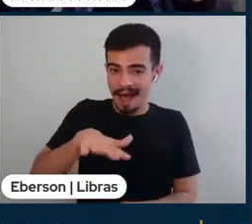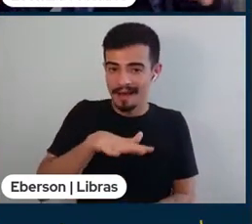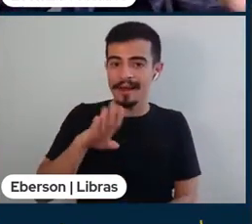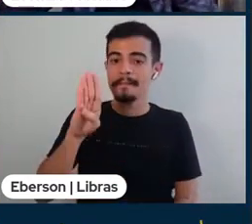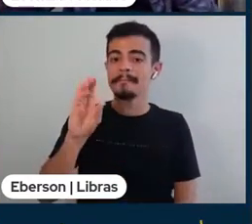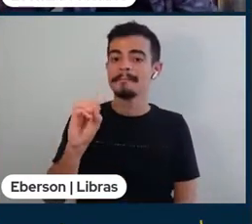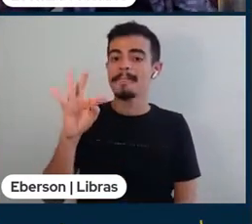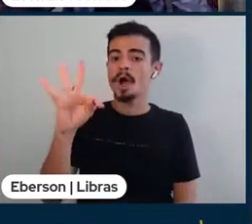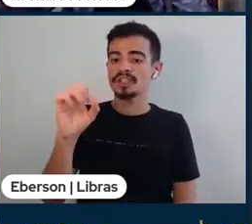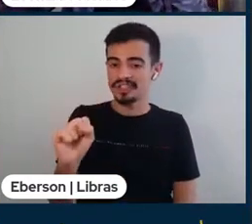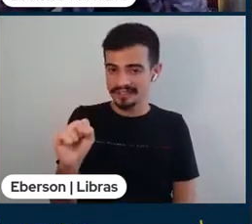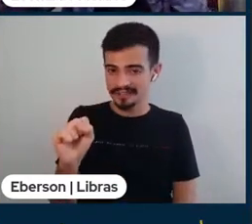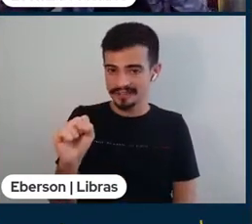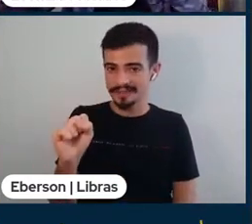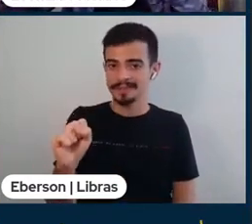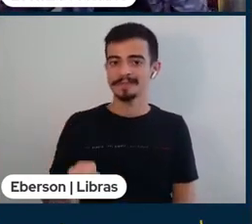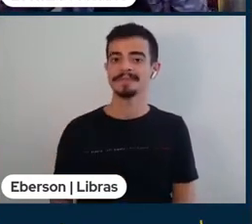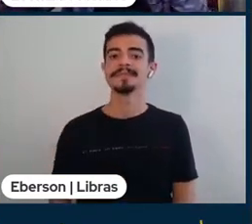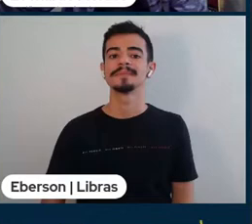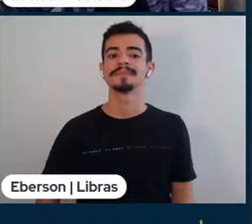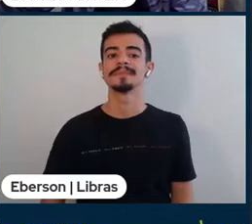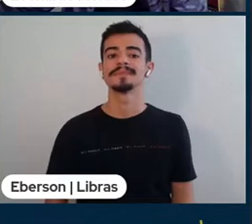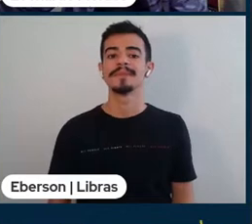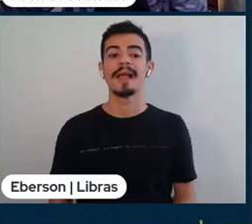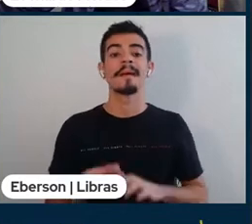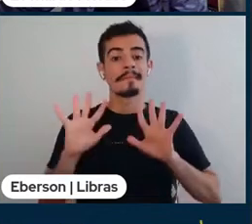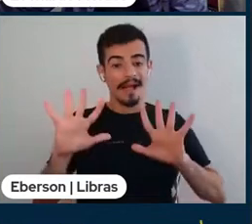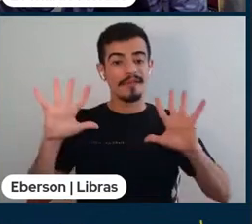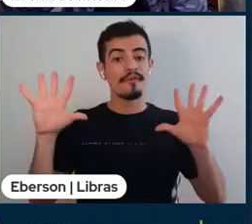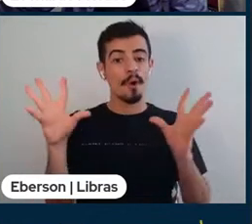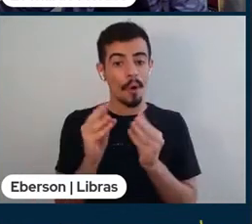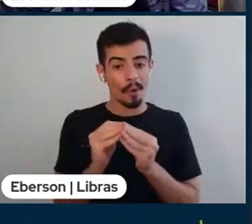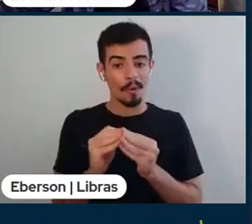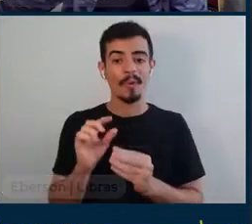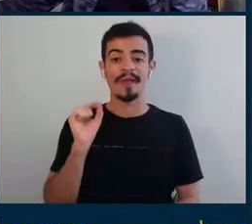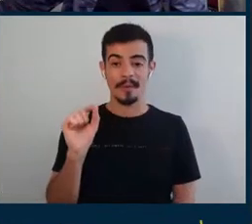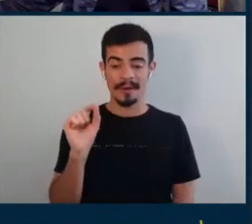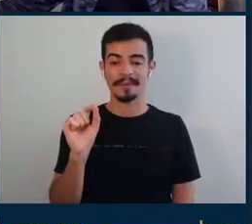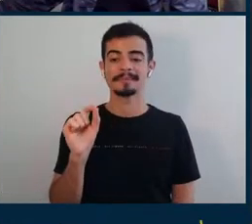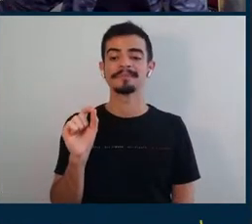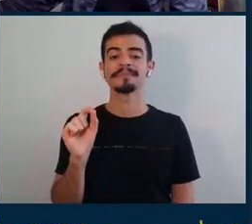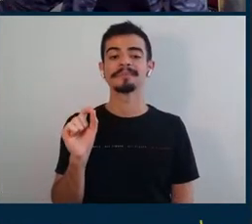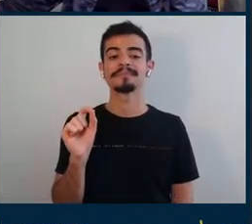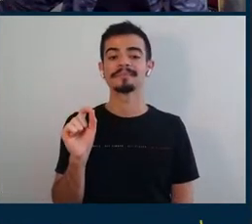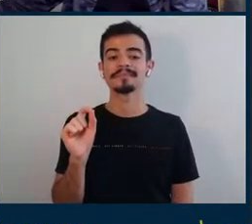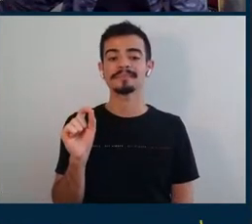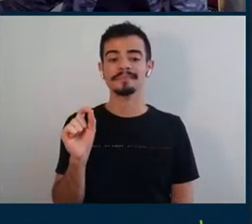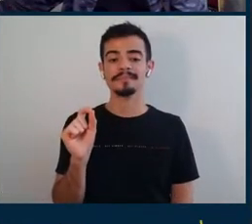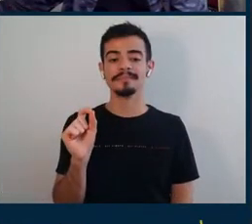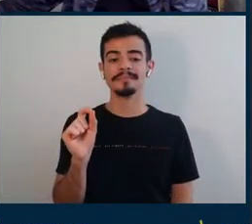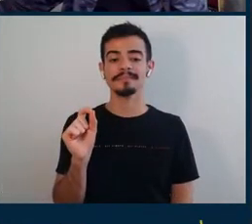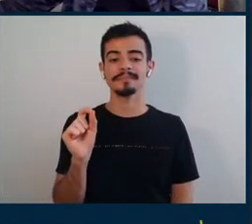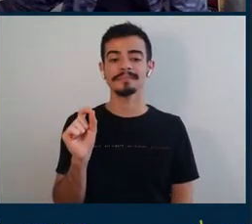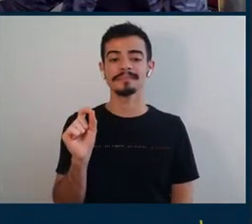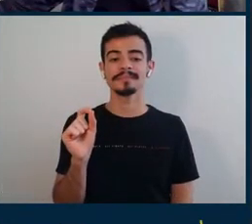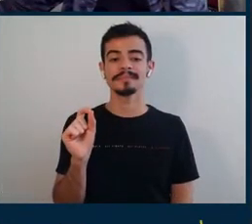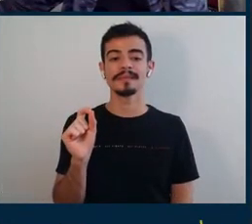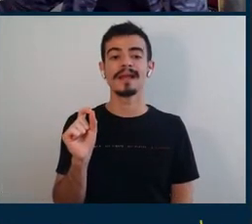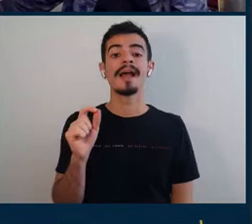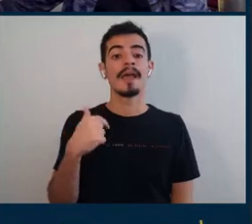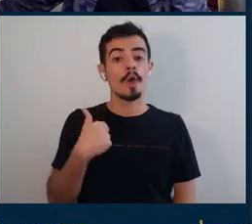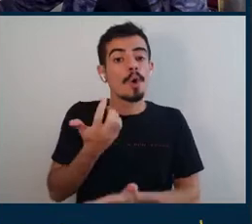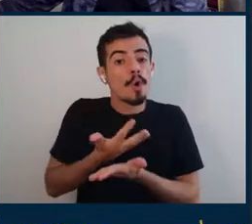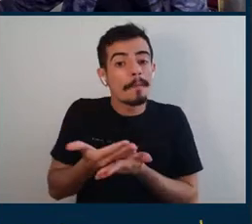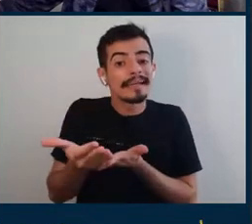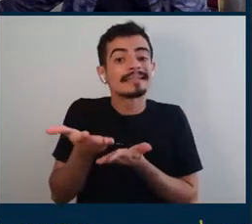especificamente. Mas vou concluir que. E aí foi quando eu comecei a estudar de